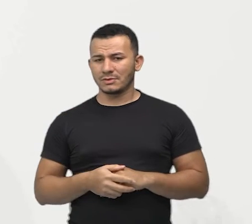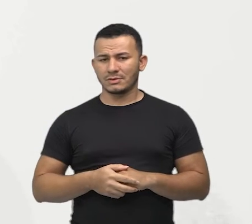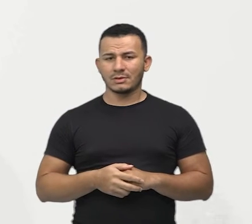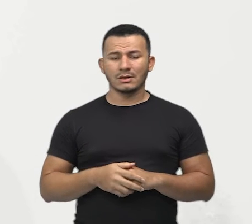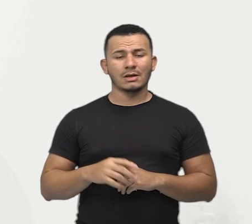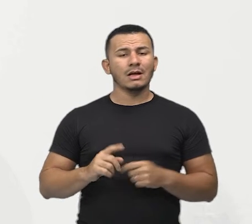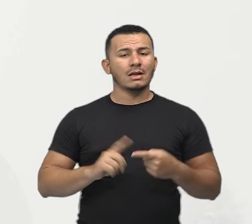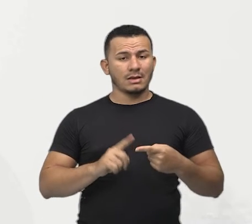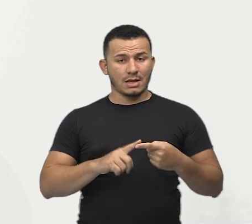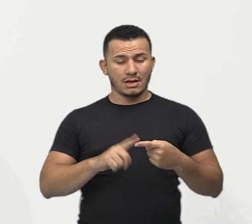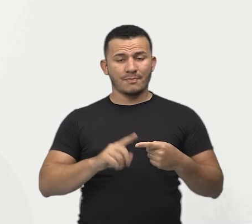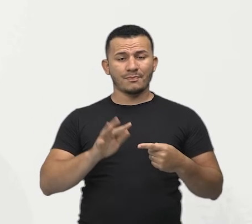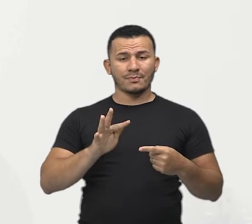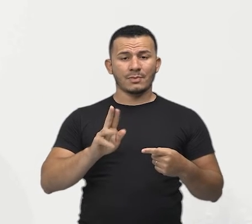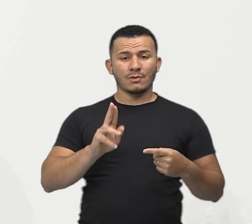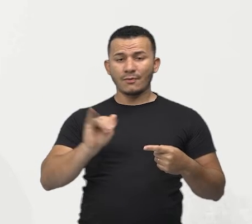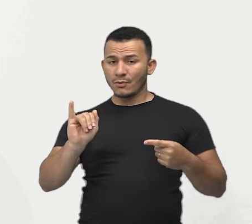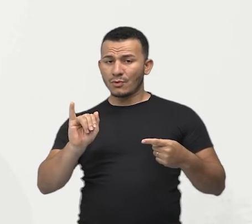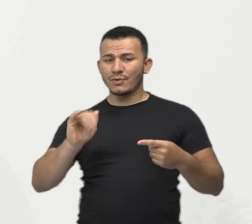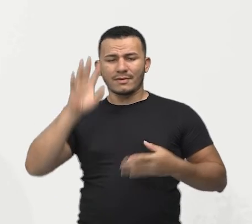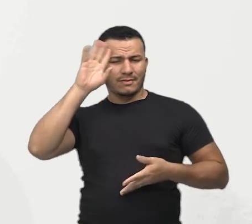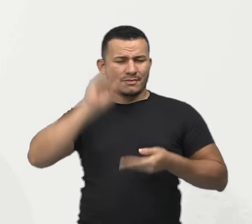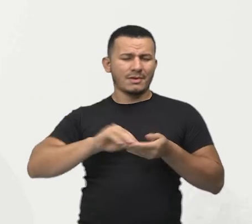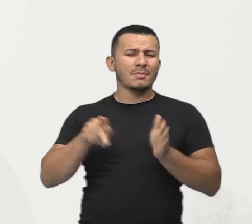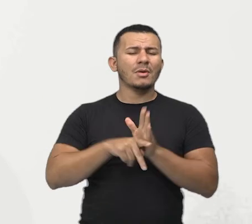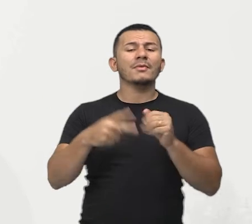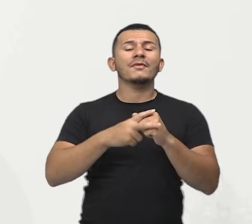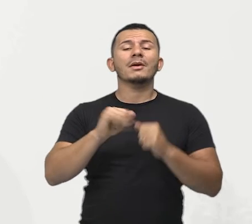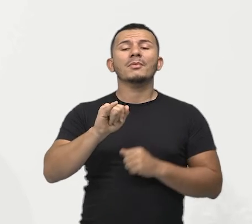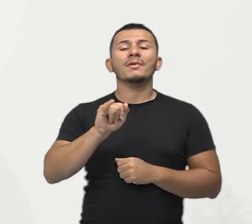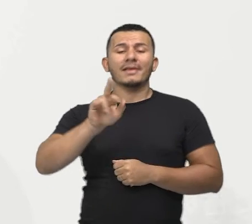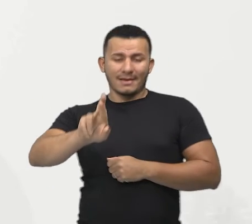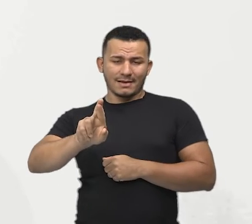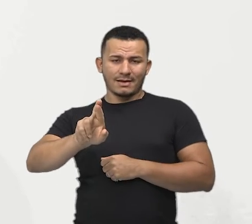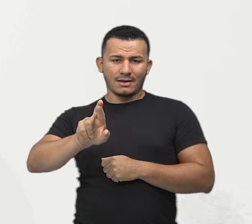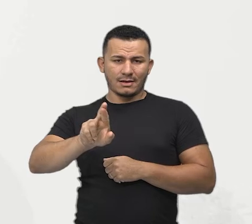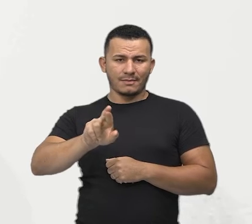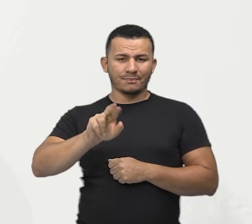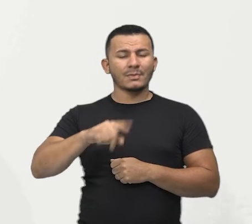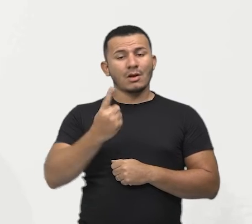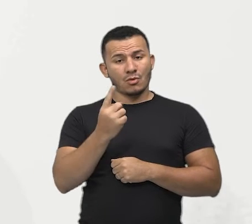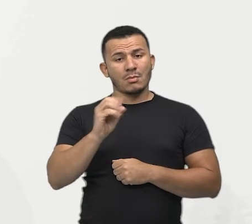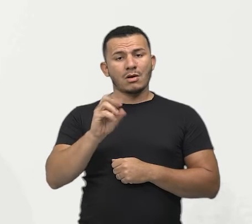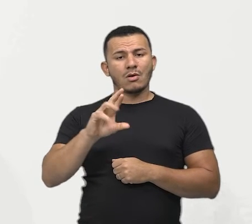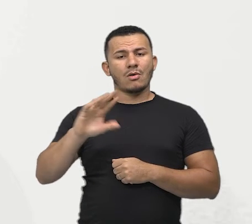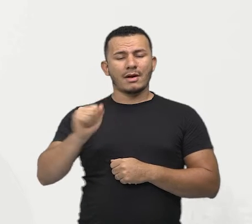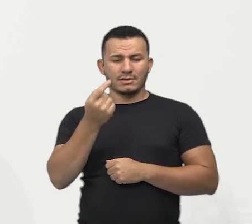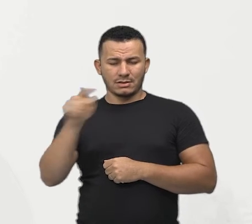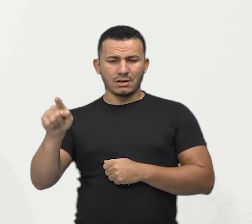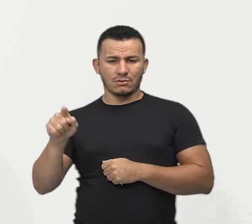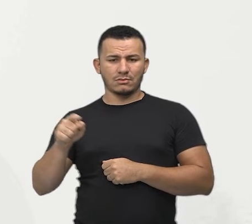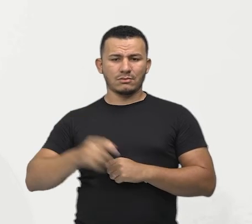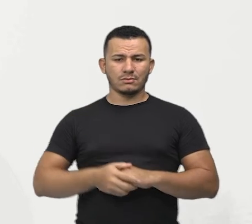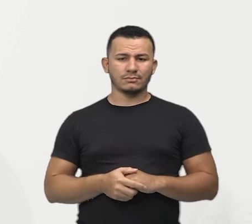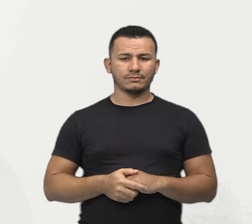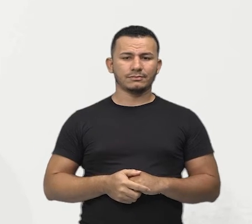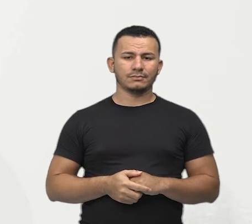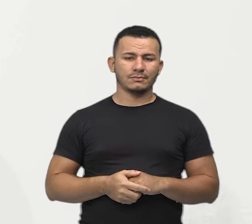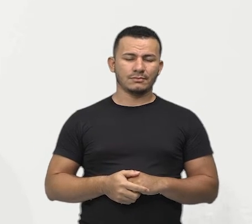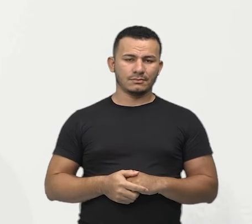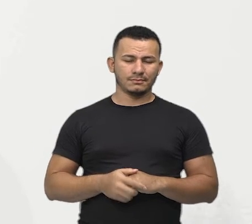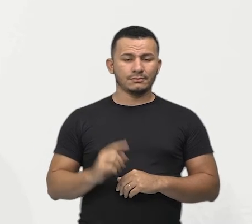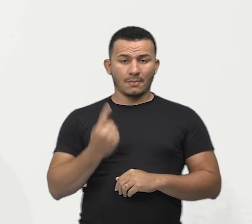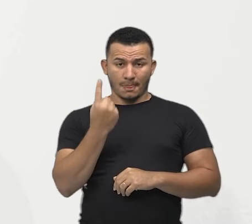Verbo, fui. E perceba que eu tenho um verbo, então eu tenho uma oração. Vou abreviar aqui, tá,